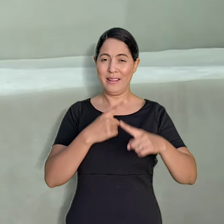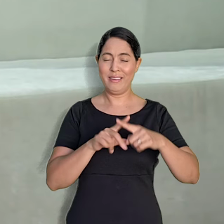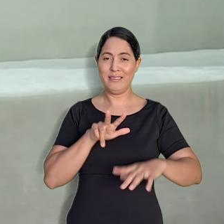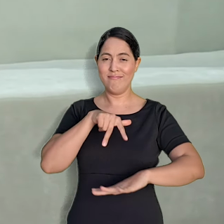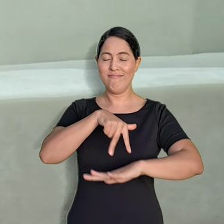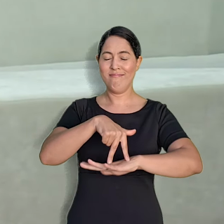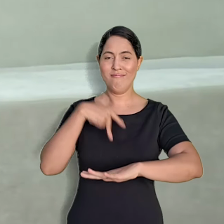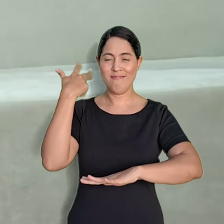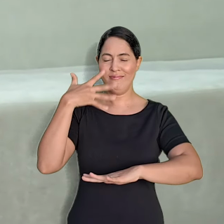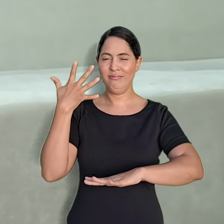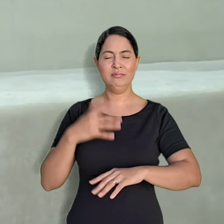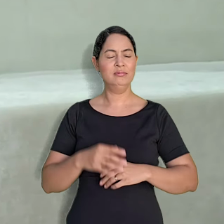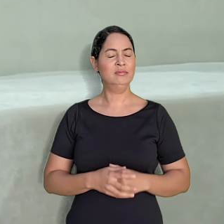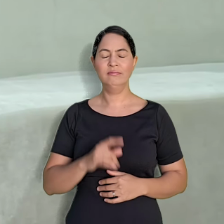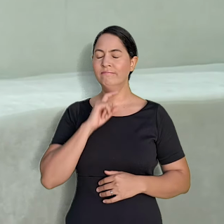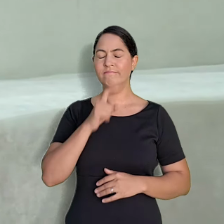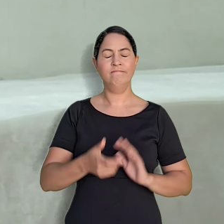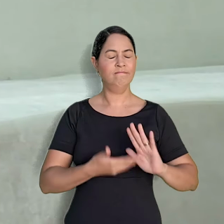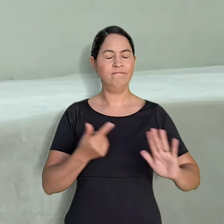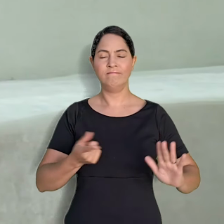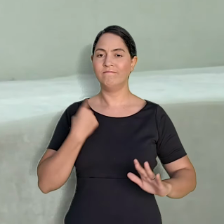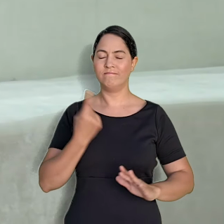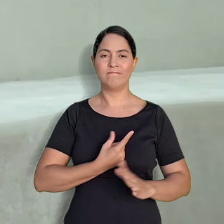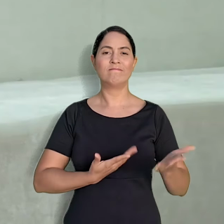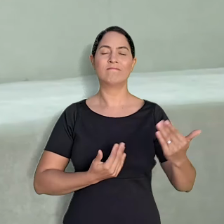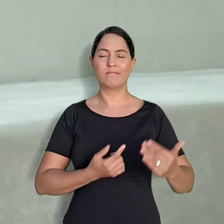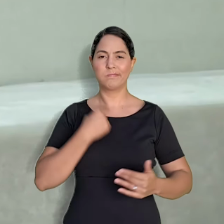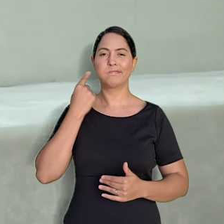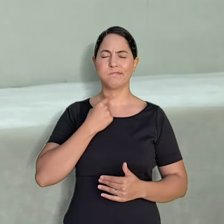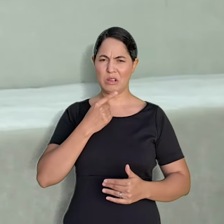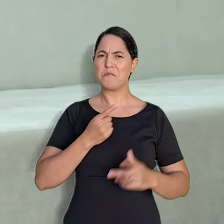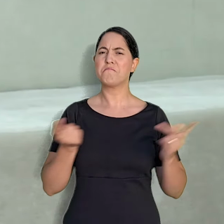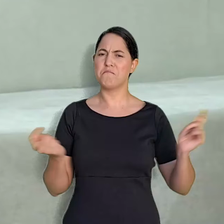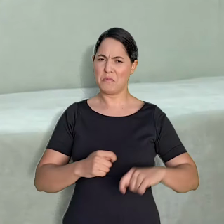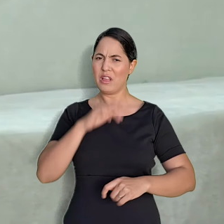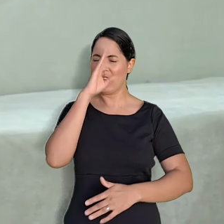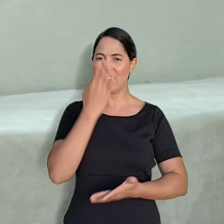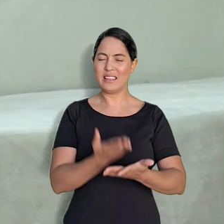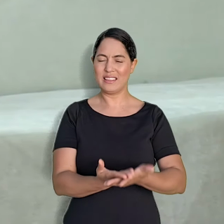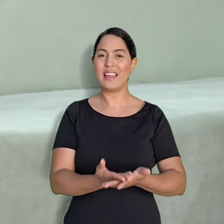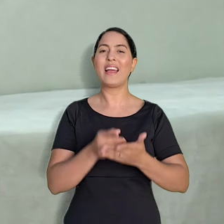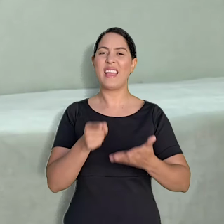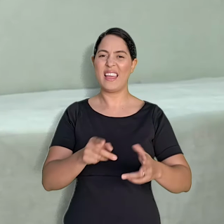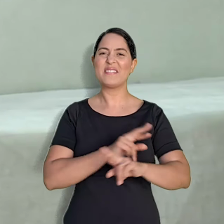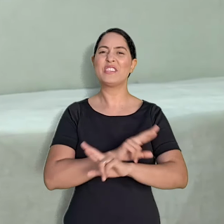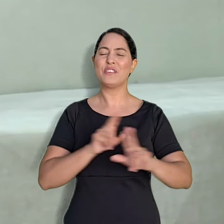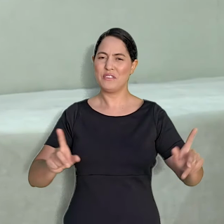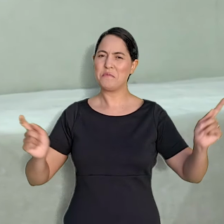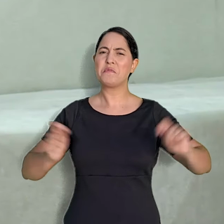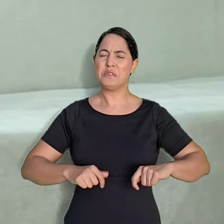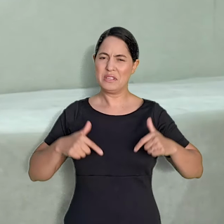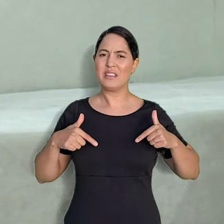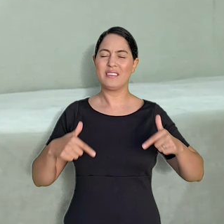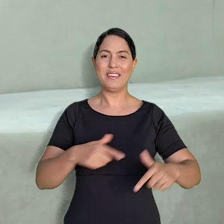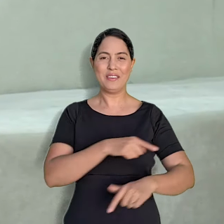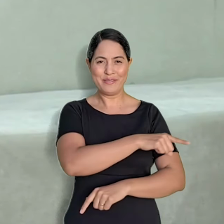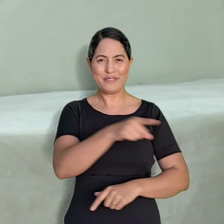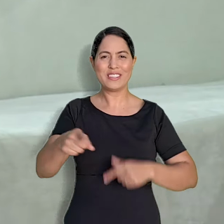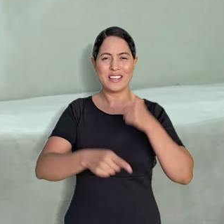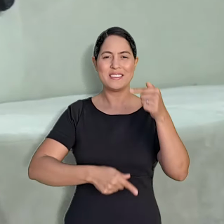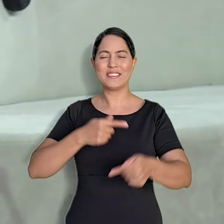Mas ninguém pode tirar da jovem advocacia a potência de quem acredita. Isso é o que faz a diferença. Vocês